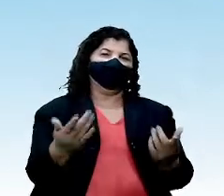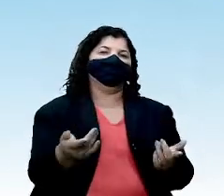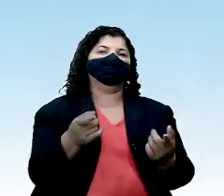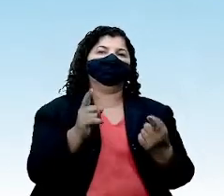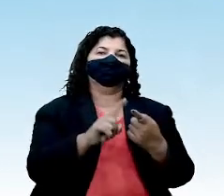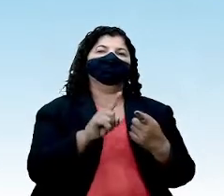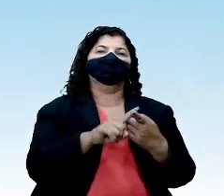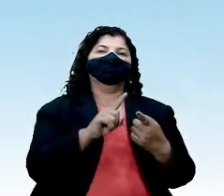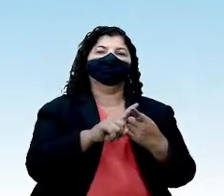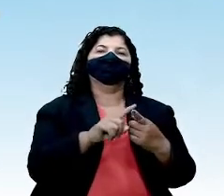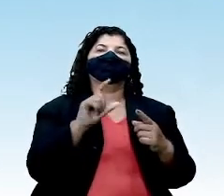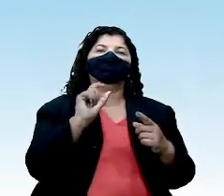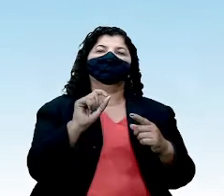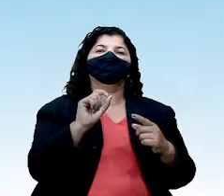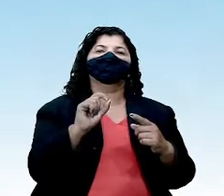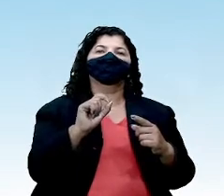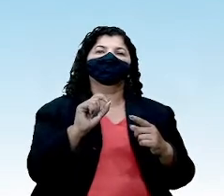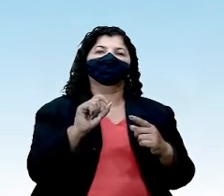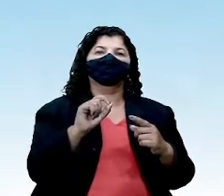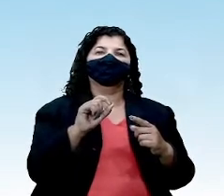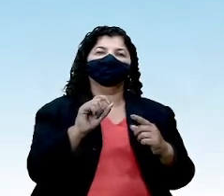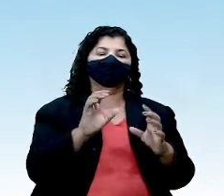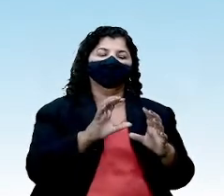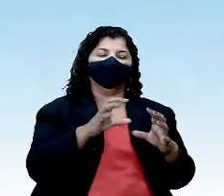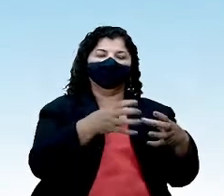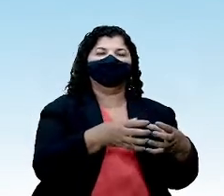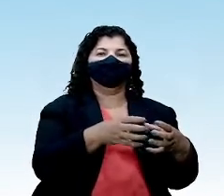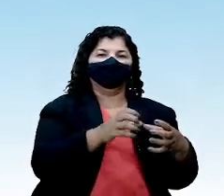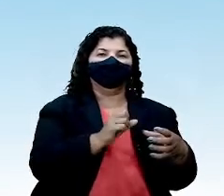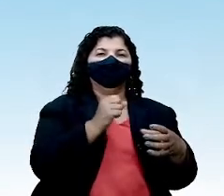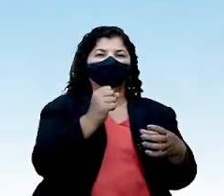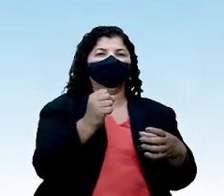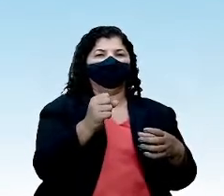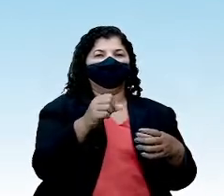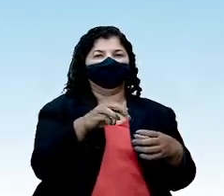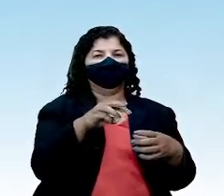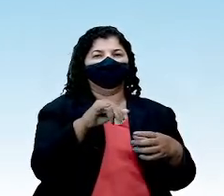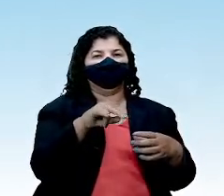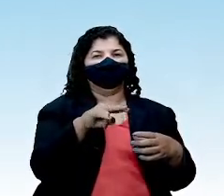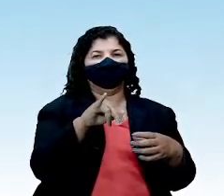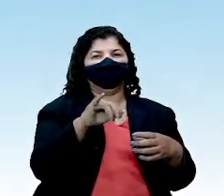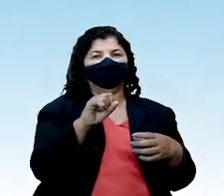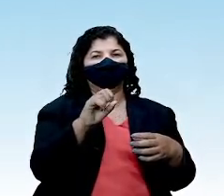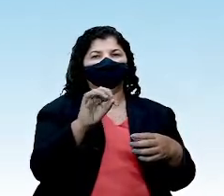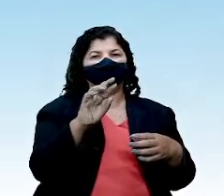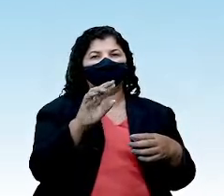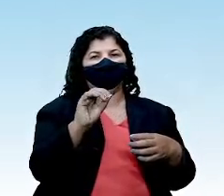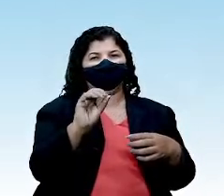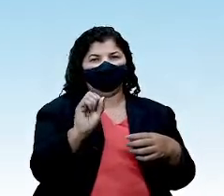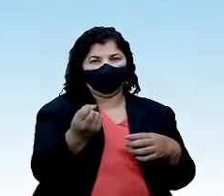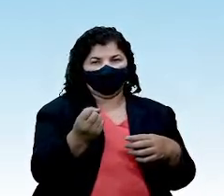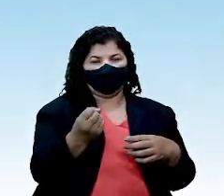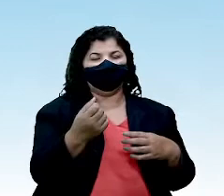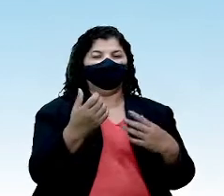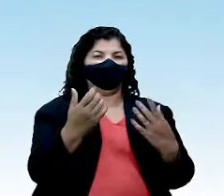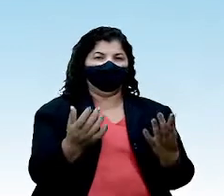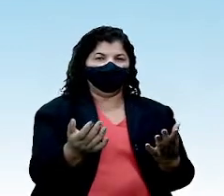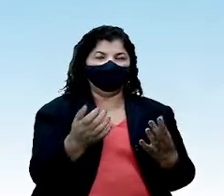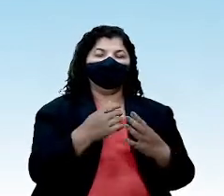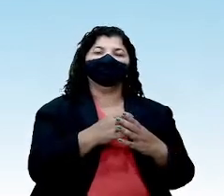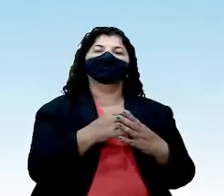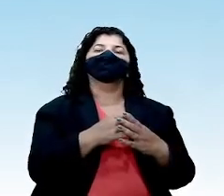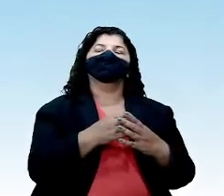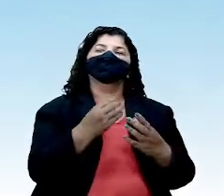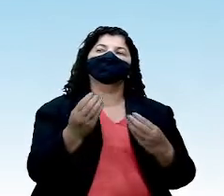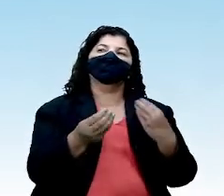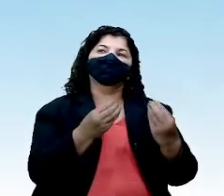de quê? De ministros fortes. Então, entre os fatores que contribuíram para o